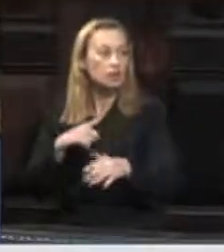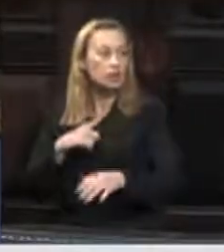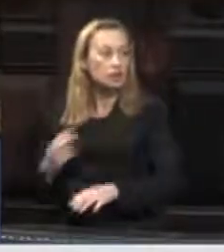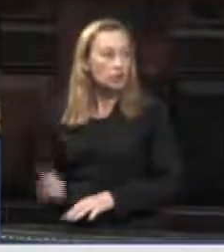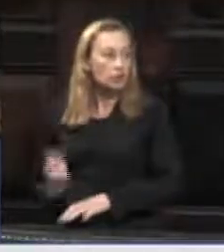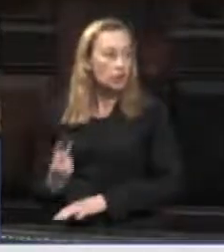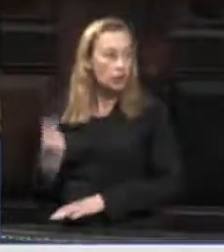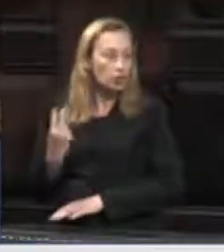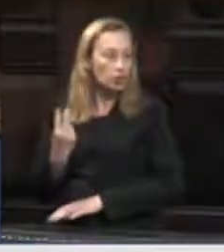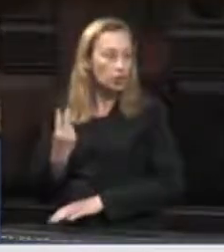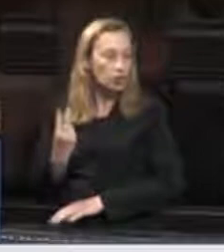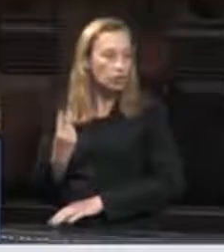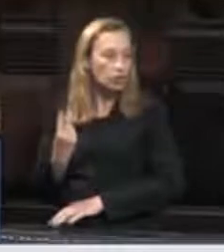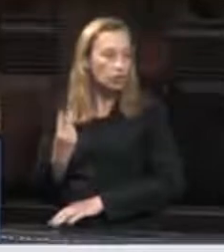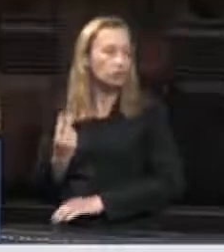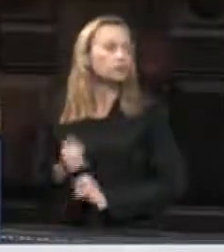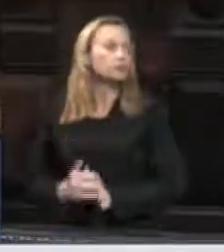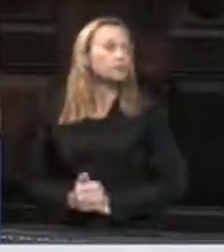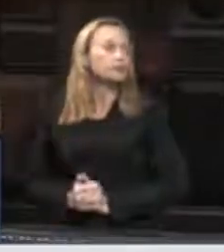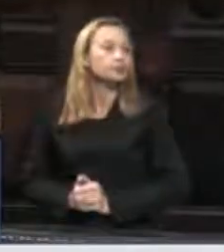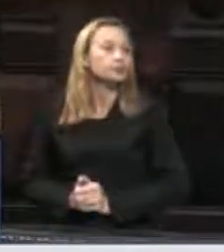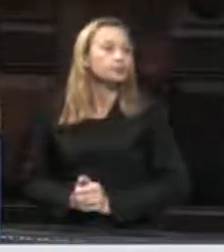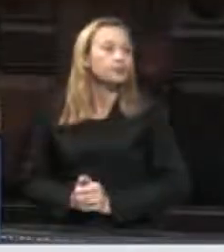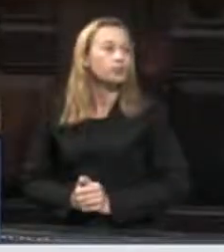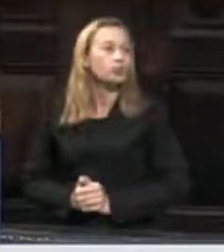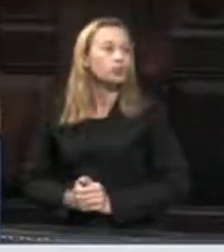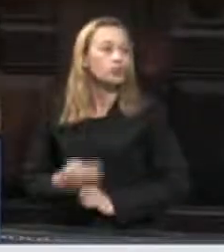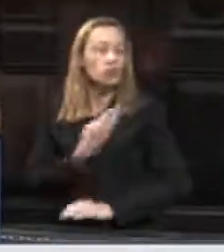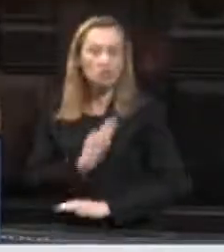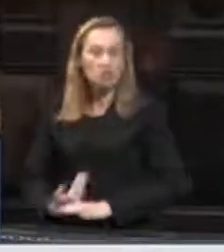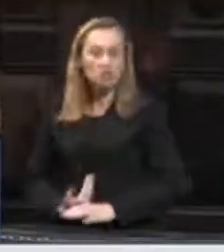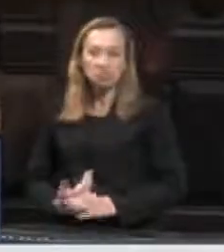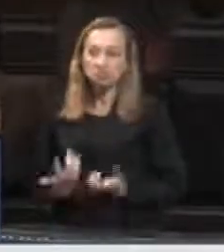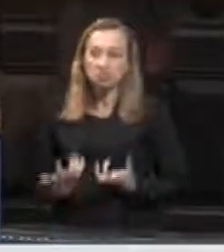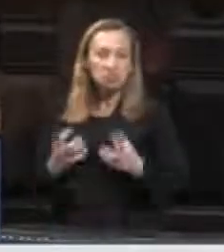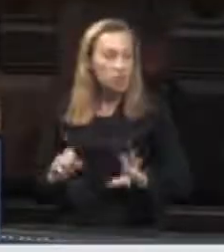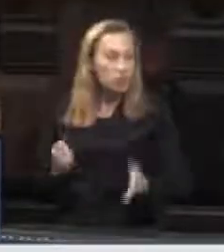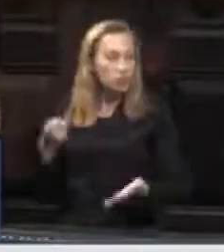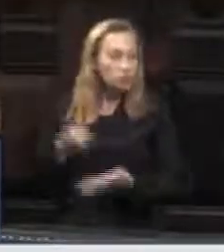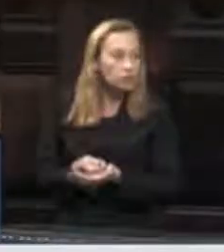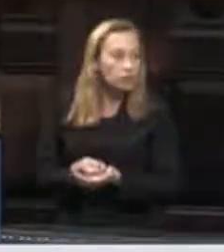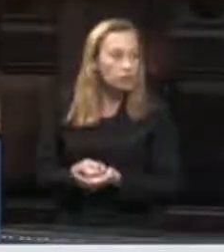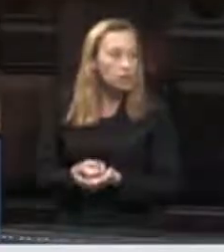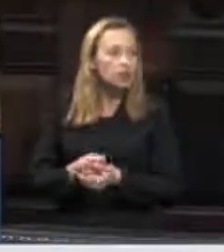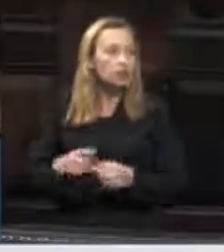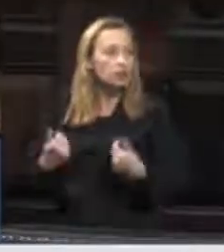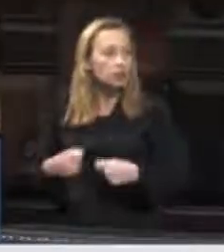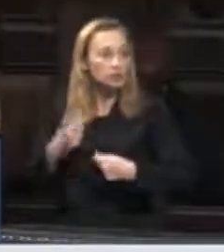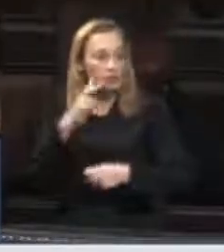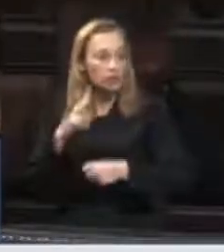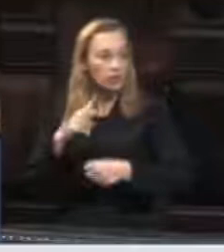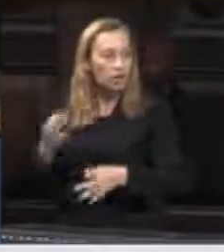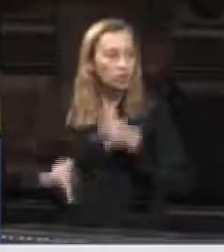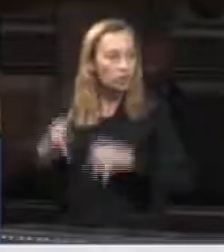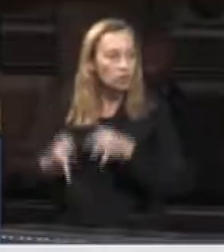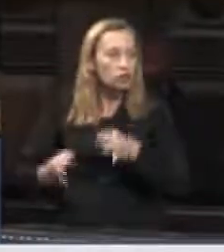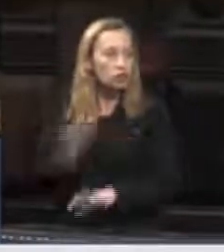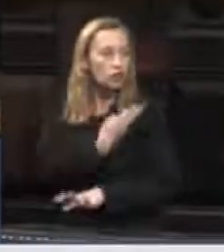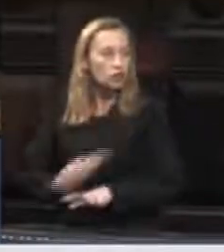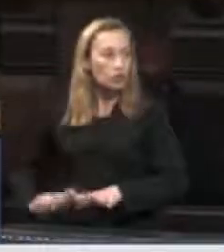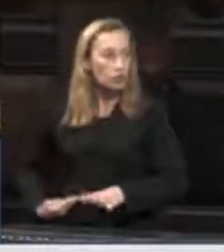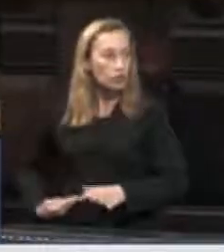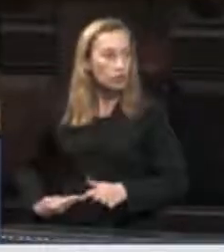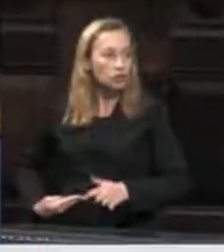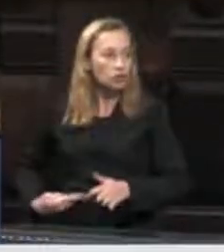transporte aquaviário seletivo. O governo do Estado não quer cumprir, até entra na justiça para evitar o seu cumprimento. É o governo do Estado, o mesmo governo do